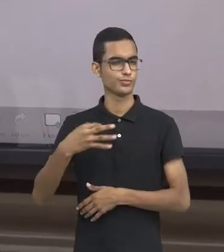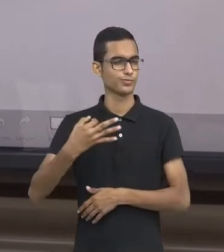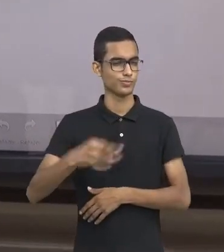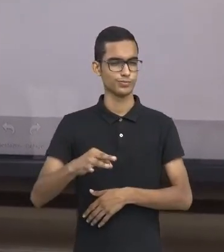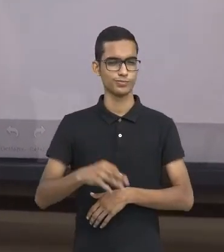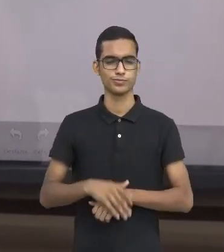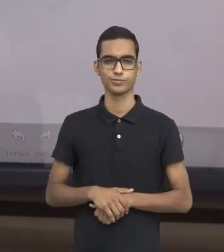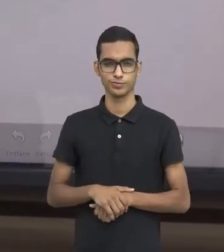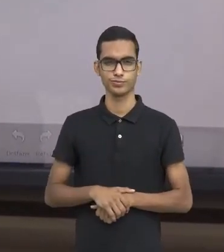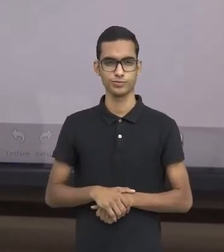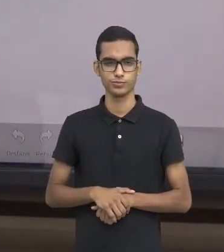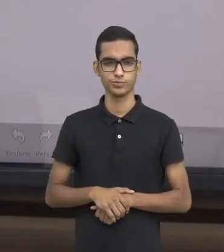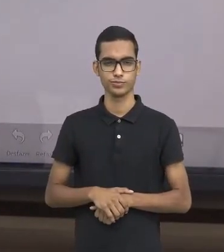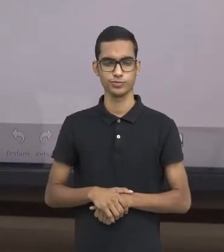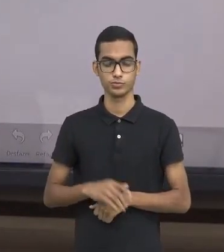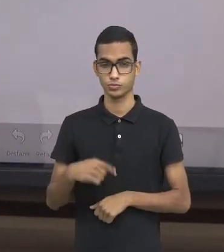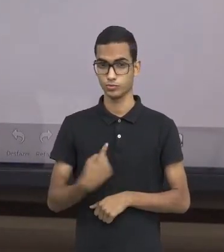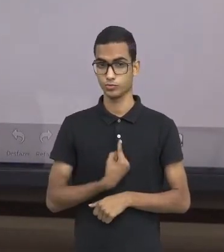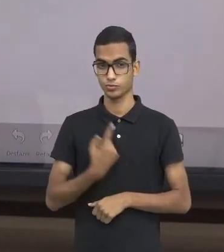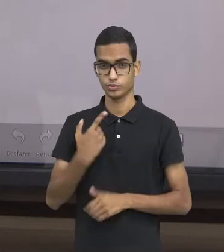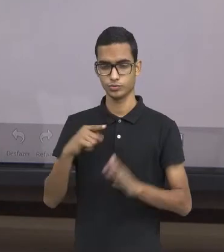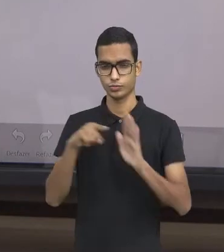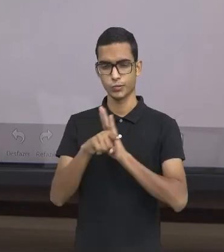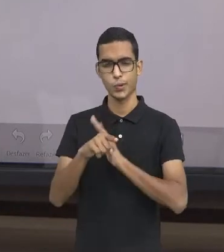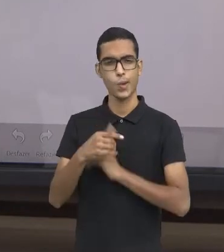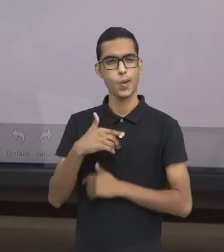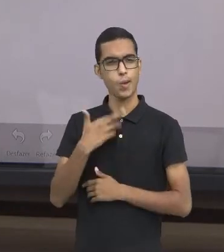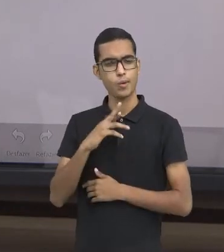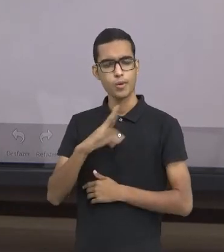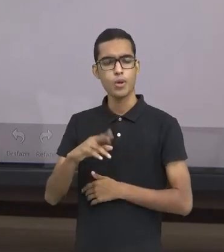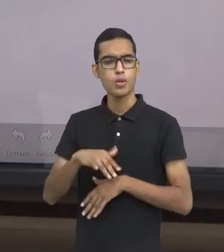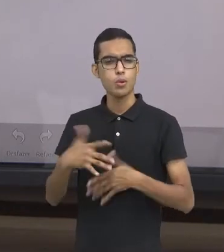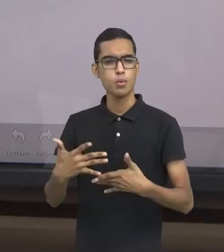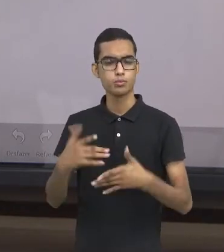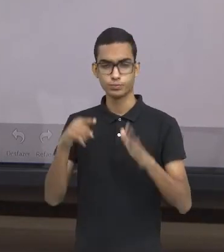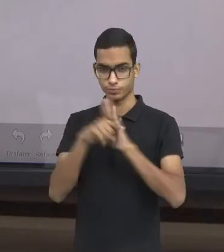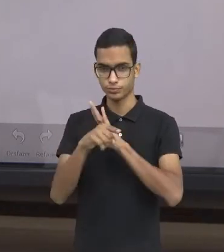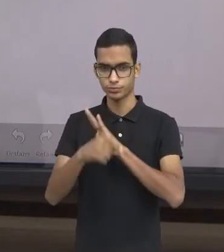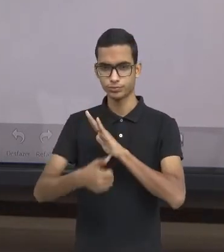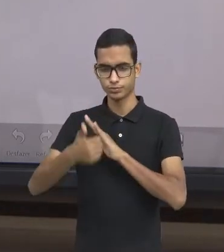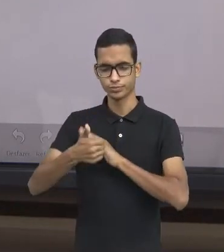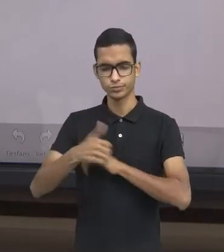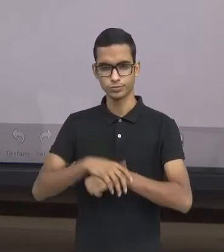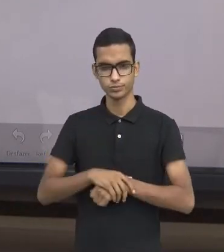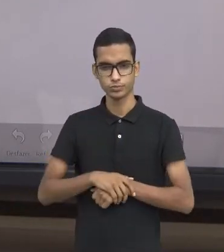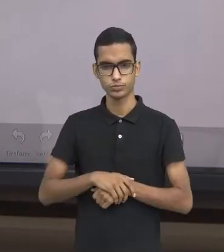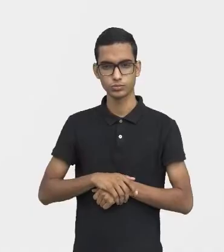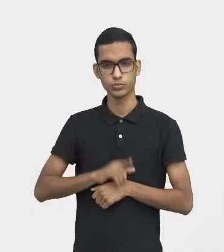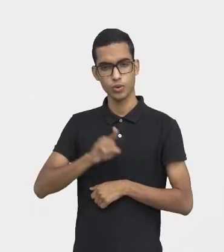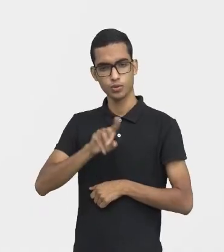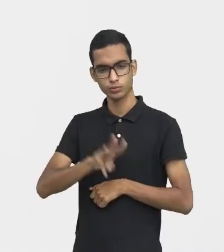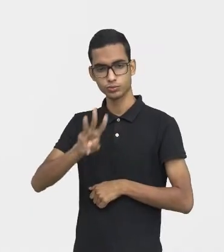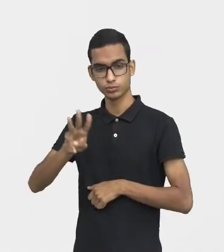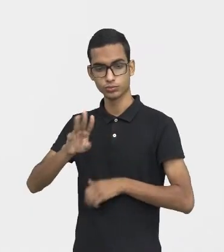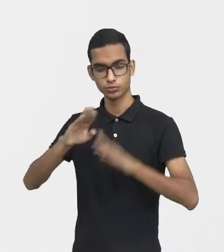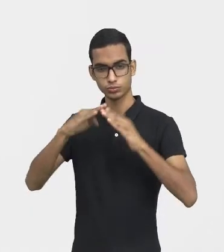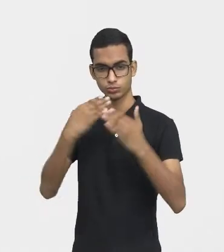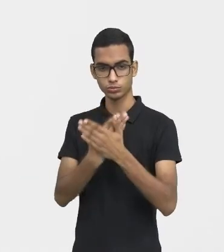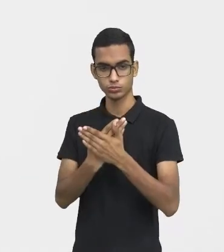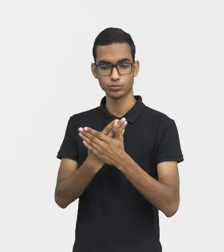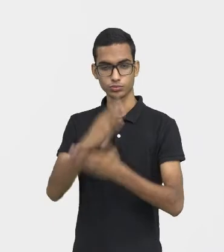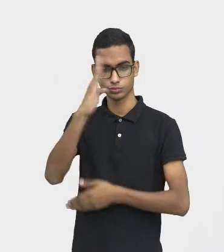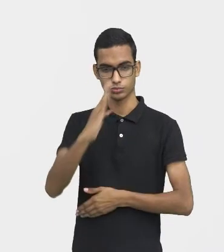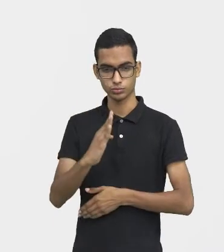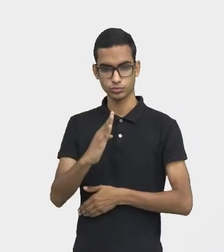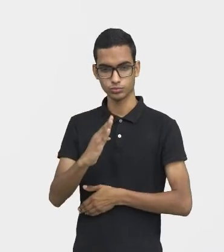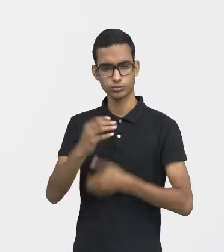correta do nosso gabarito, tá? Vamos para a questão que nós trouxemos para vocês foi do Brasil Escola, tá? E ela dizia